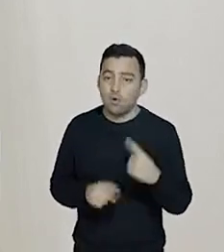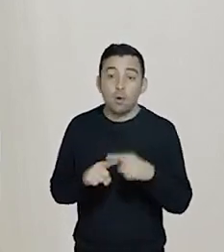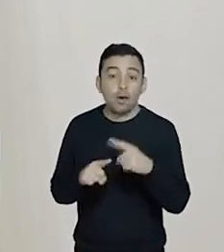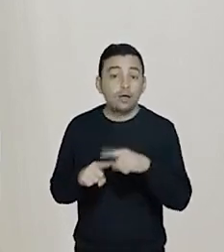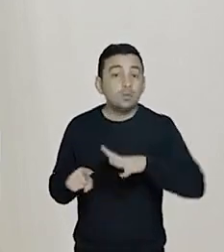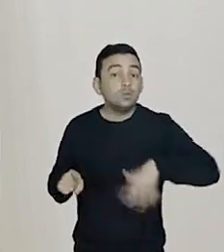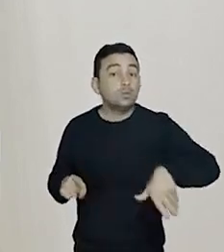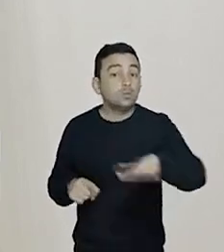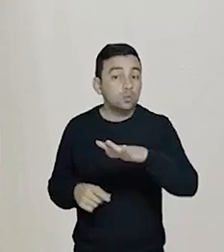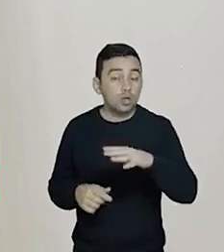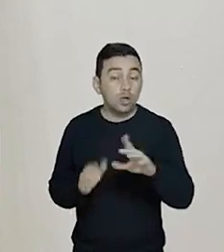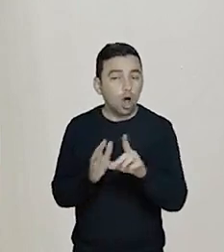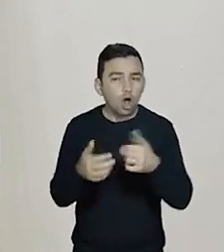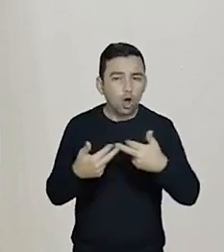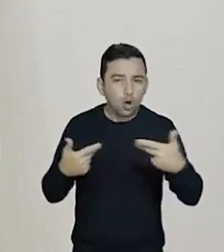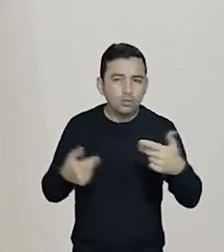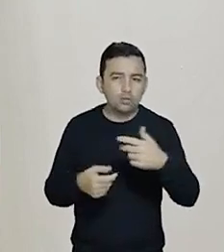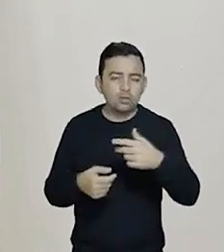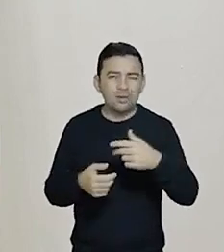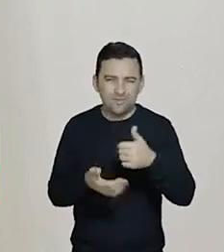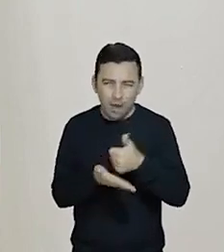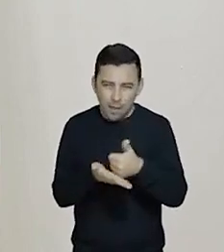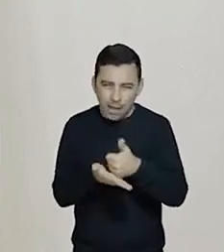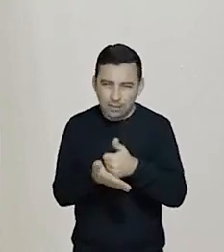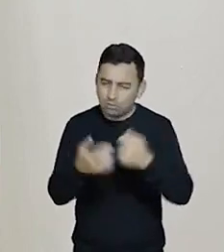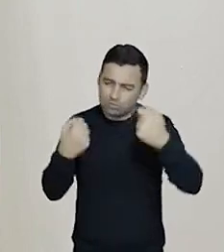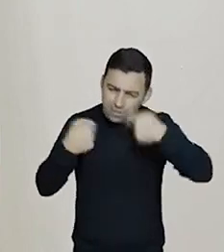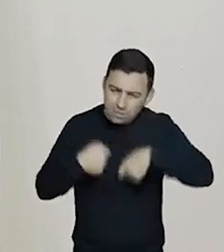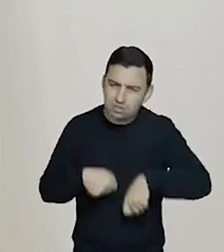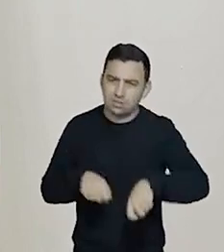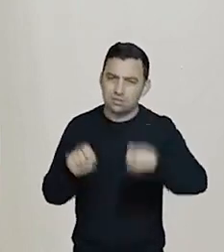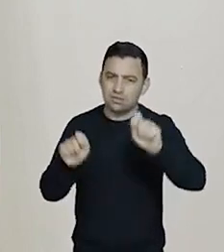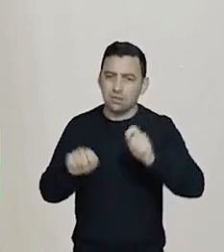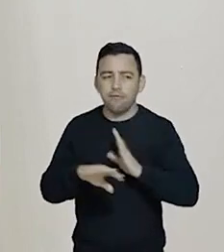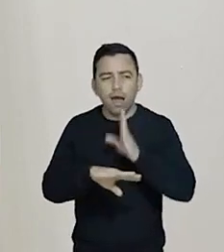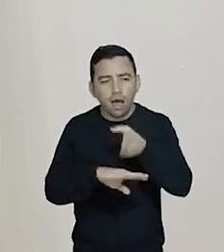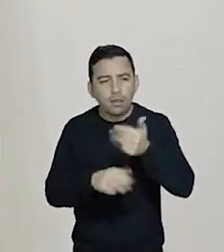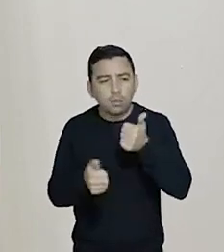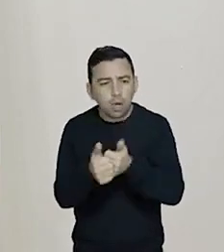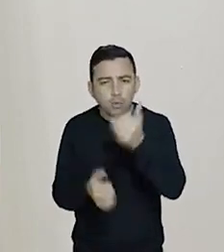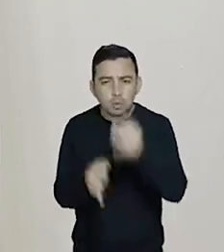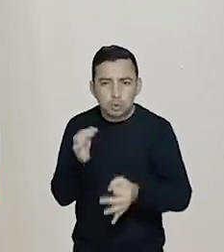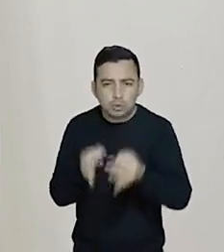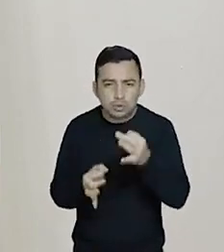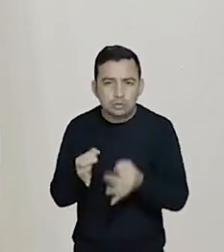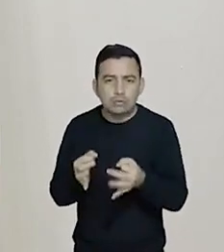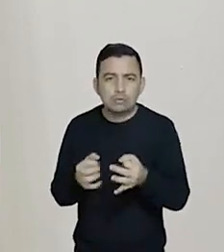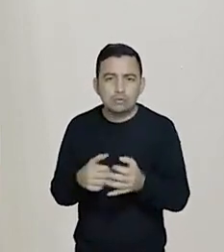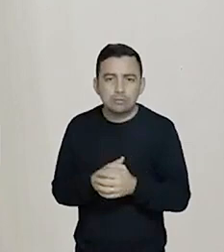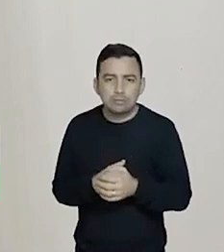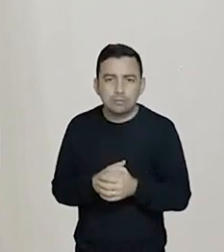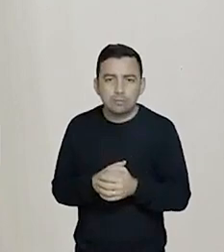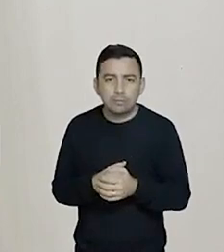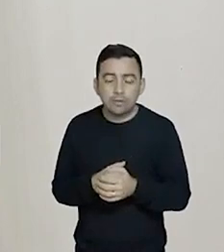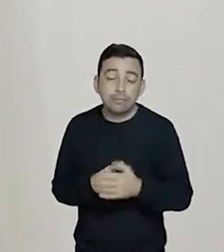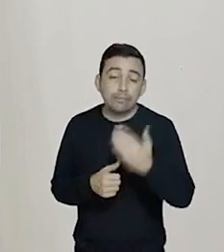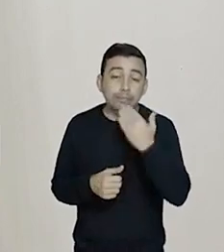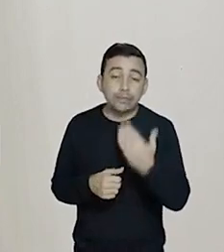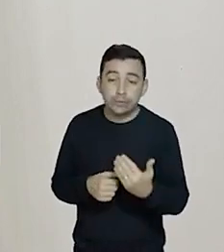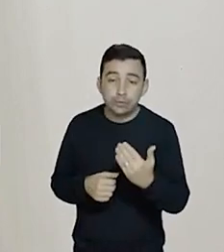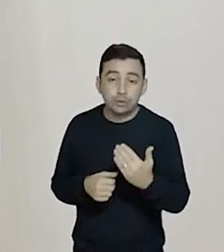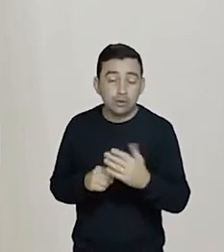os estabelecimentos farmacêuticos não precisam mais ir até o Tribunal de Justiça de Santa Catarina atrás dessa